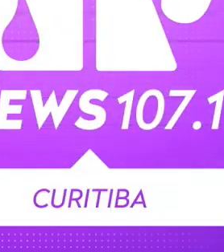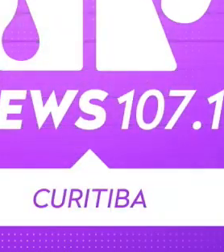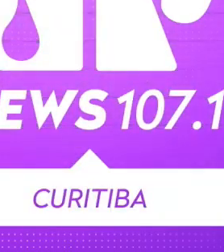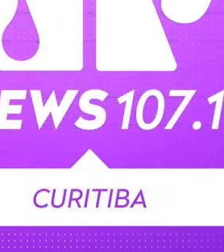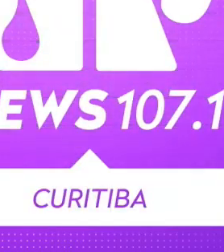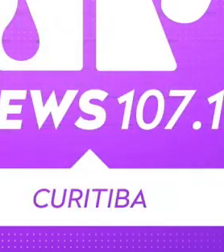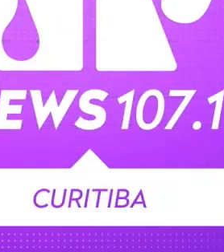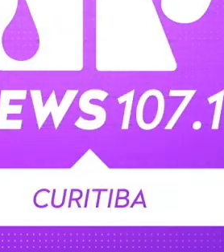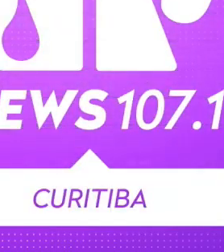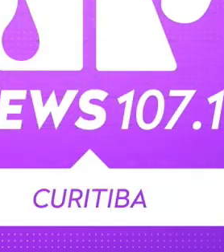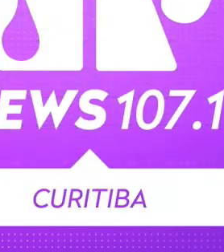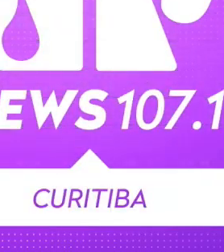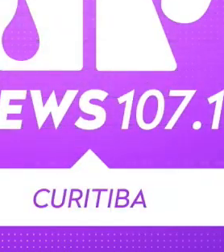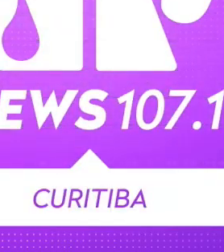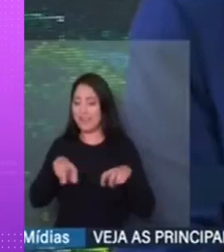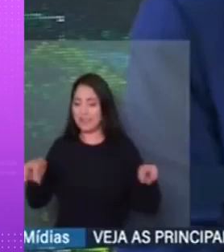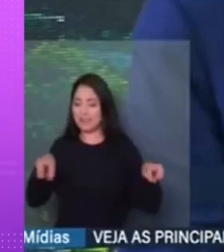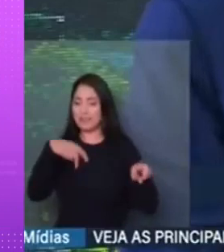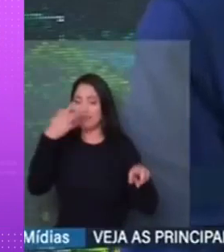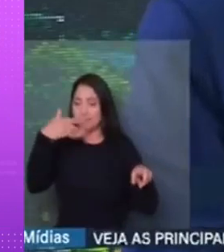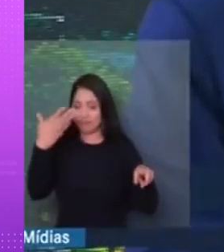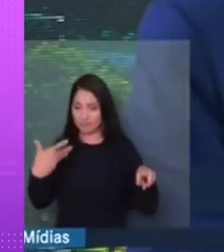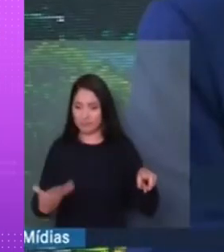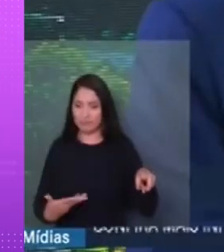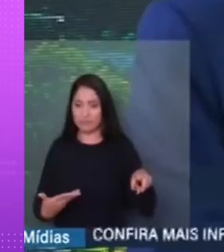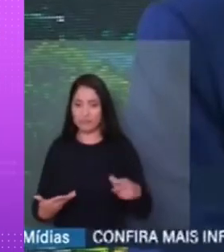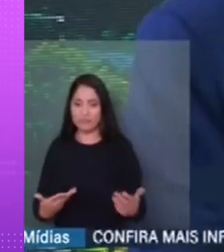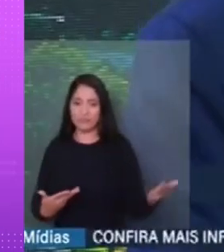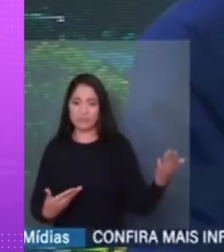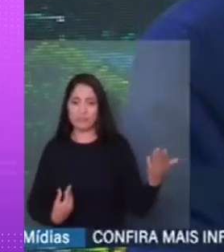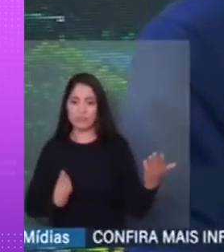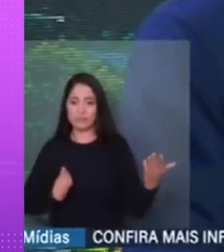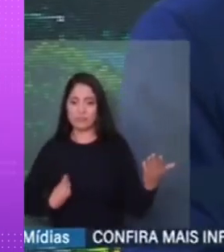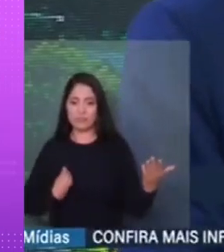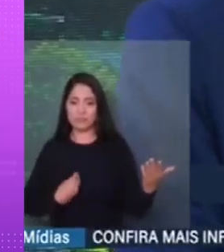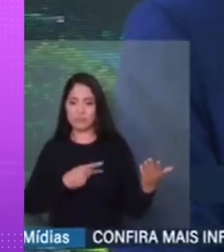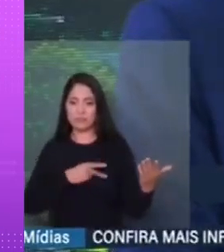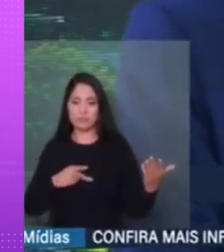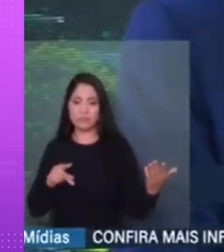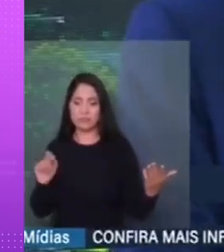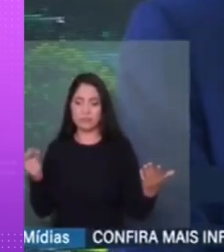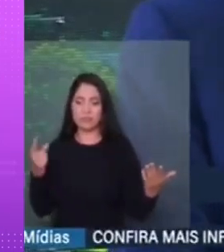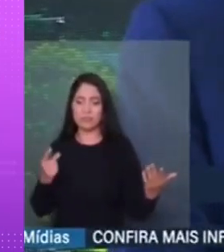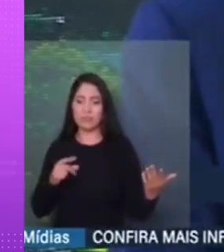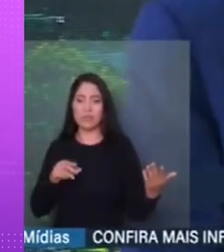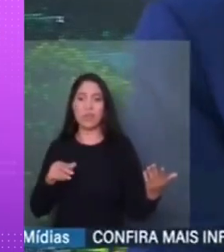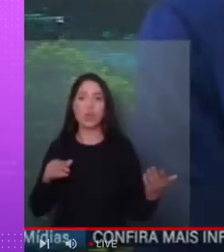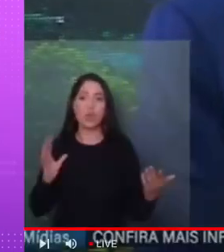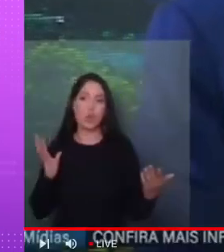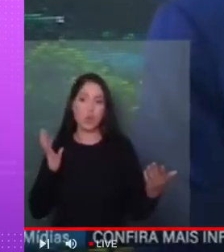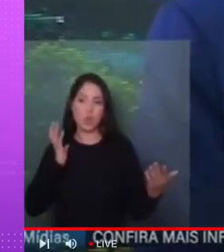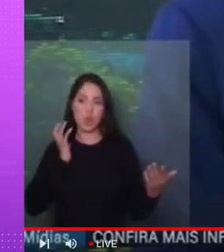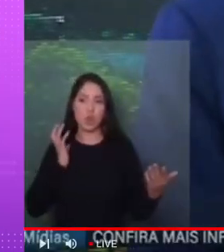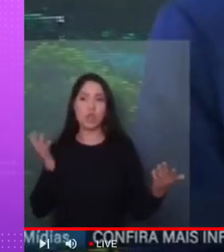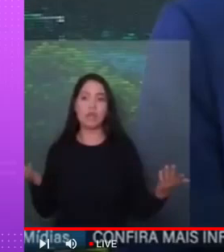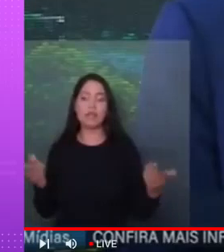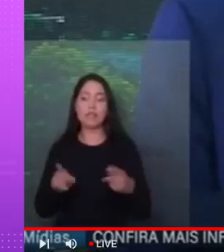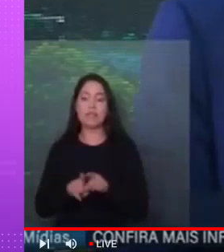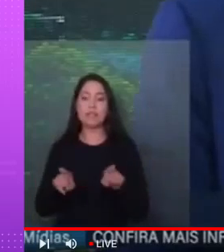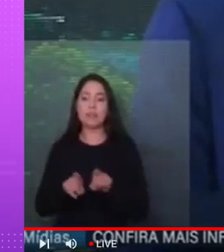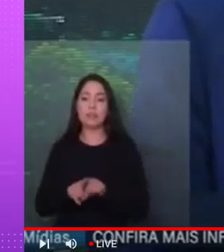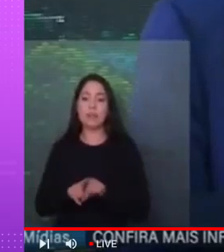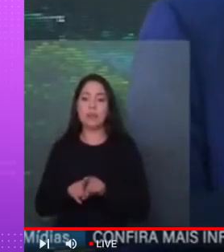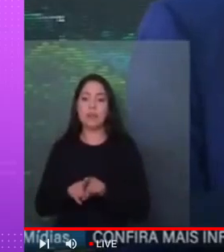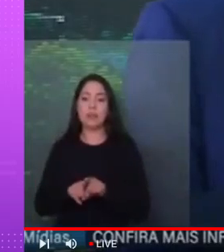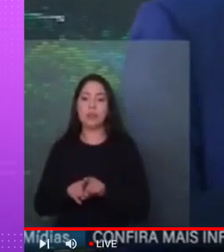Os destaques do dia, em pauta. Hoje é segunda-feira brava, dia 8 de janeiro de 2024, e essas são as